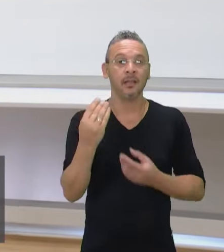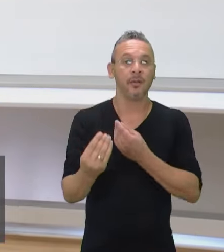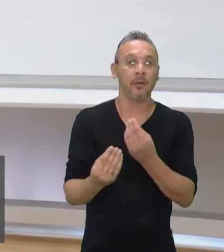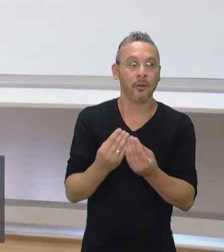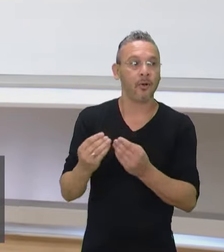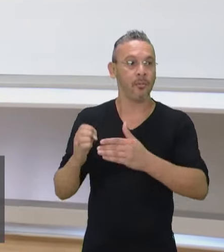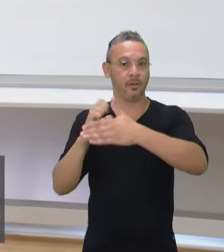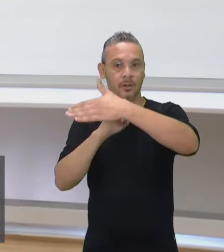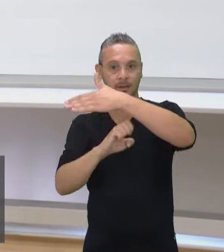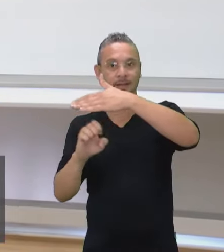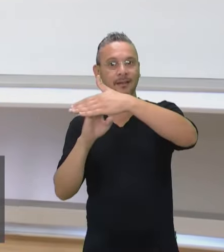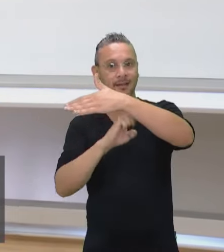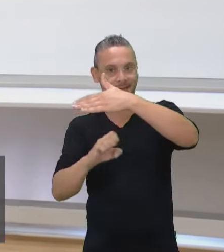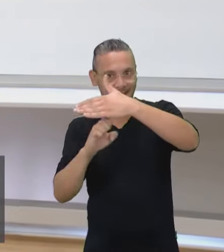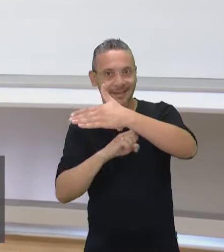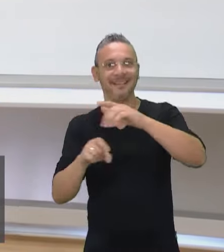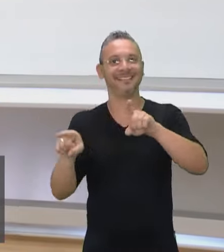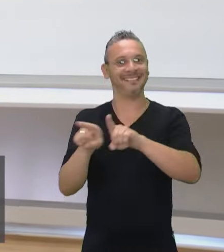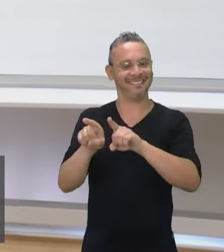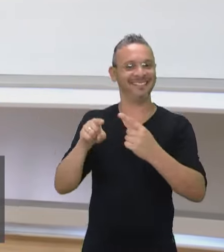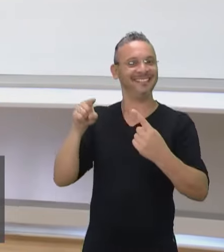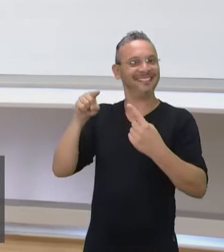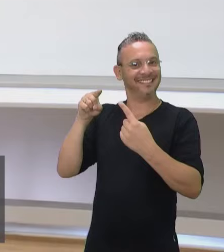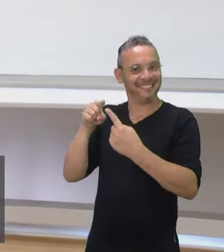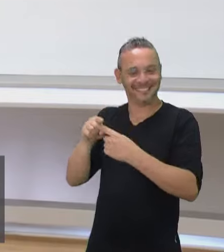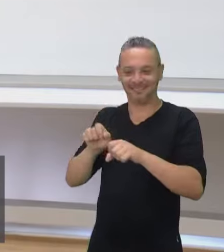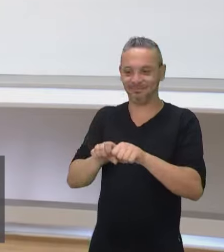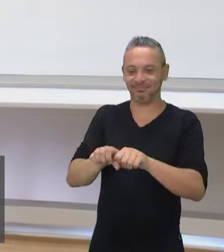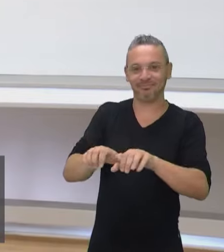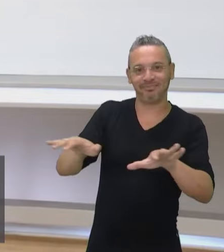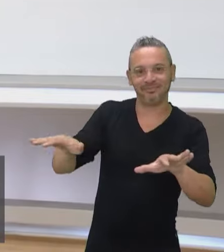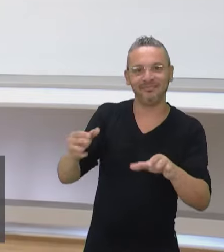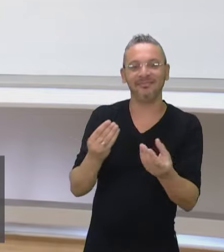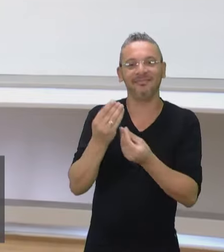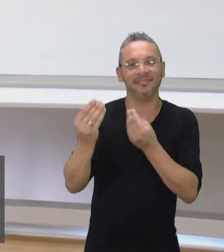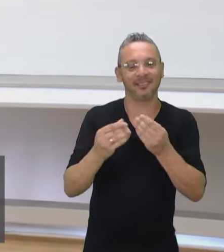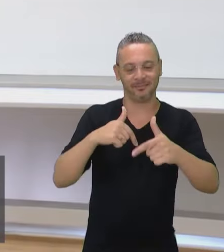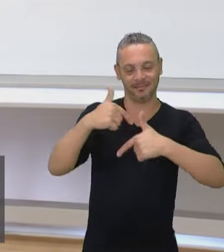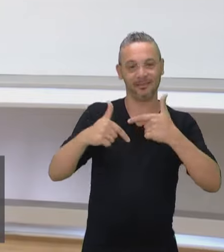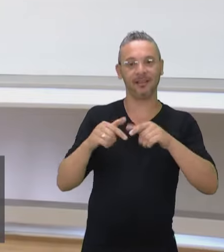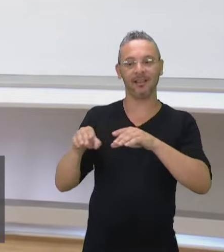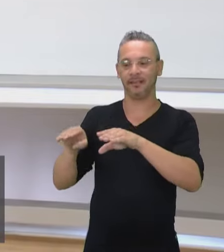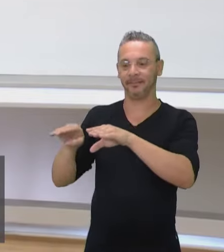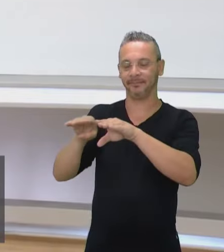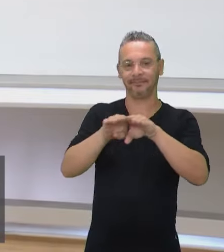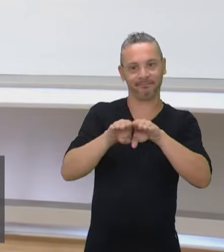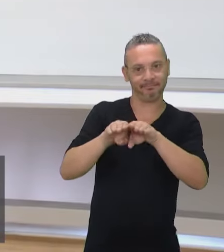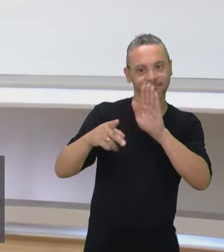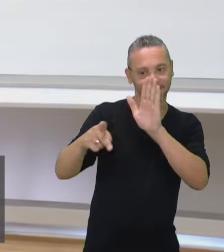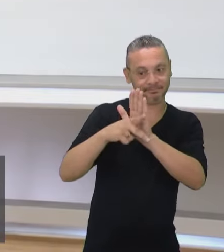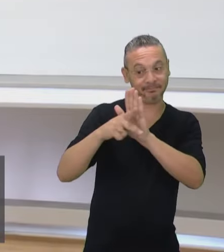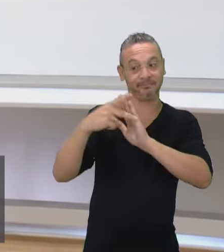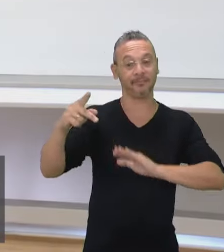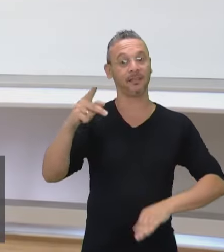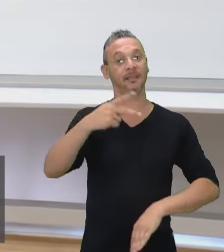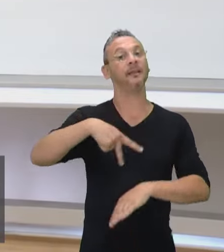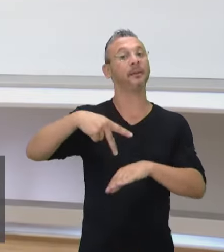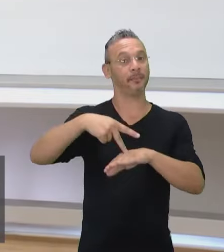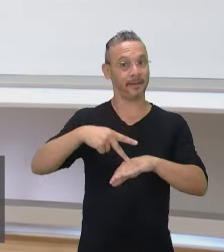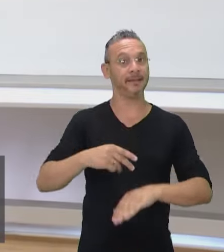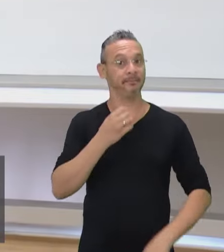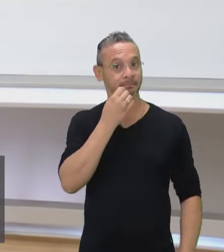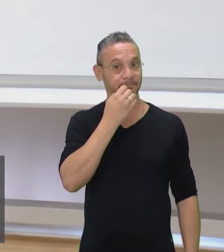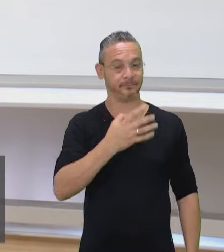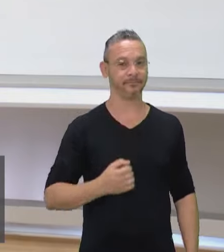das empresas e como que essas empresas elas redistribuem. Então a igualdade de um país ela é muito interessante, porque em